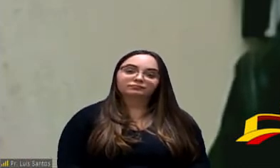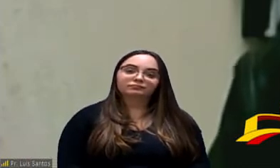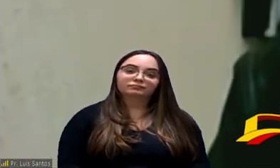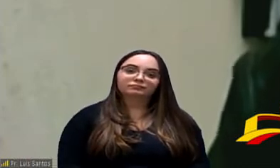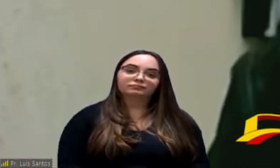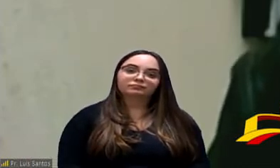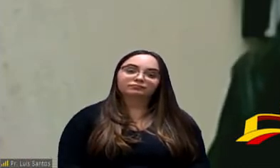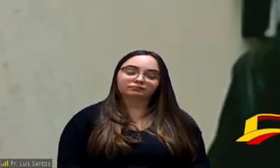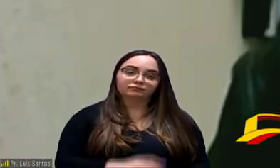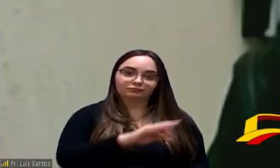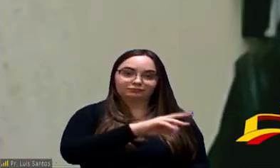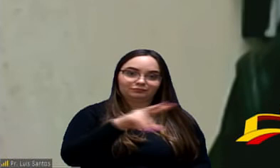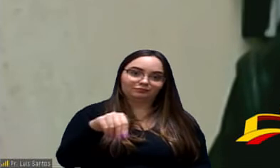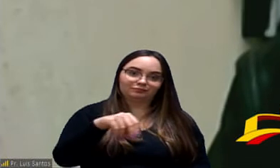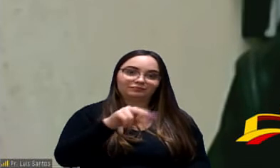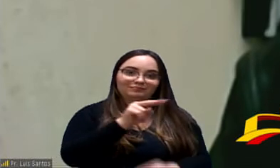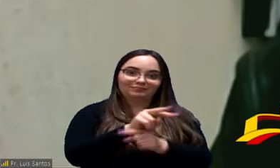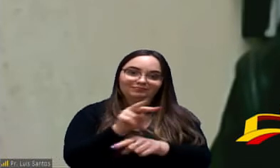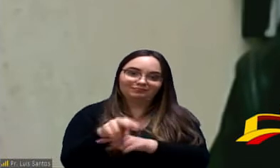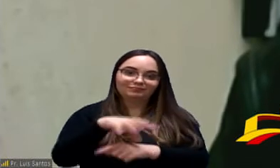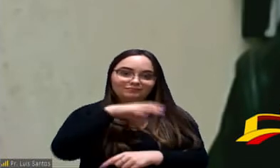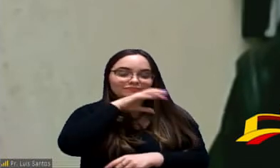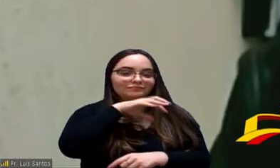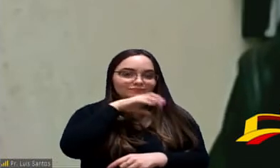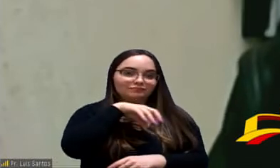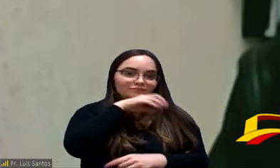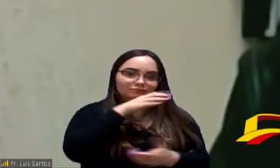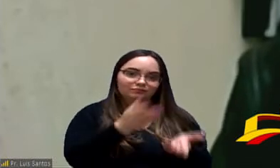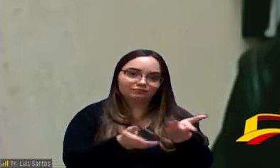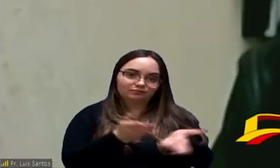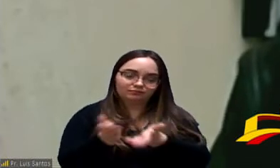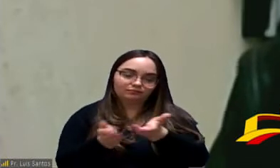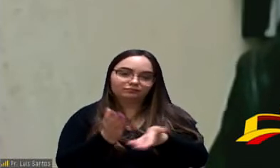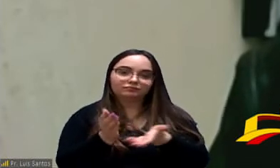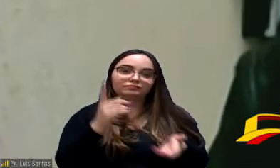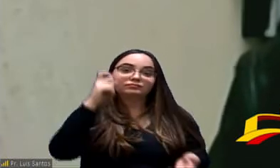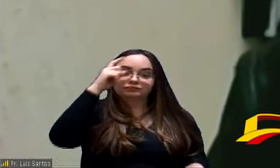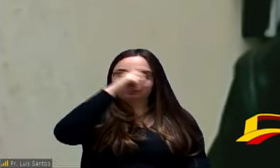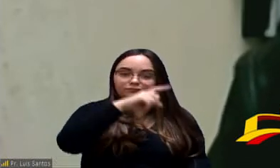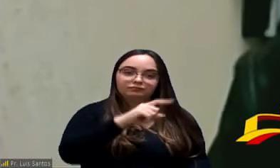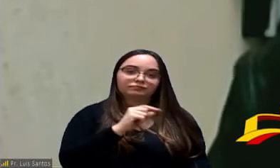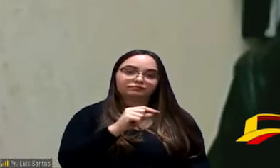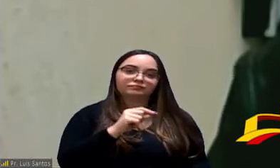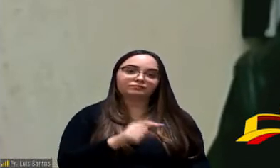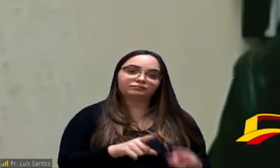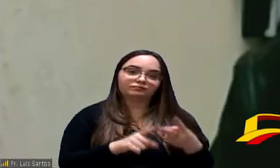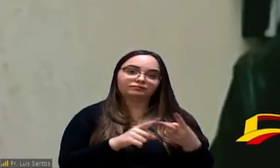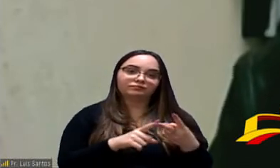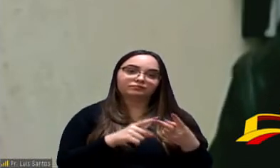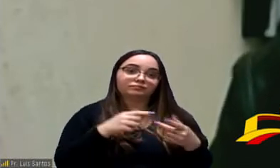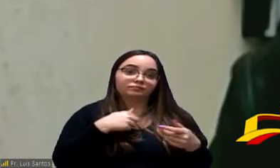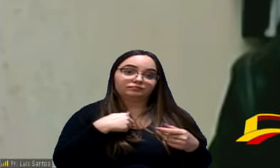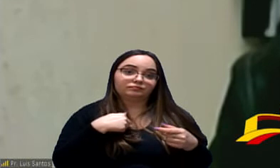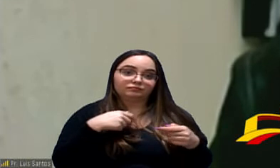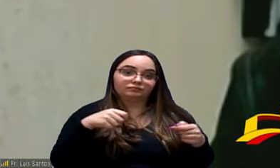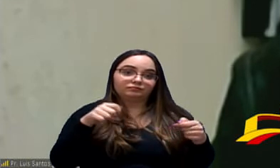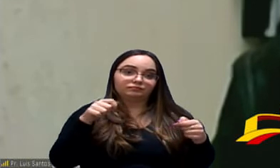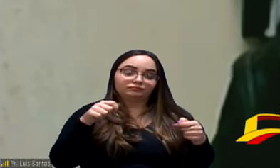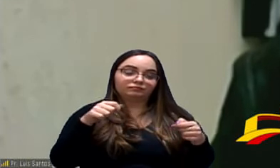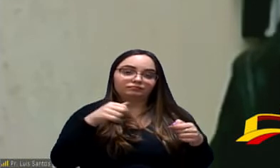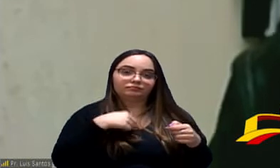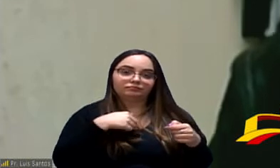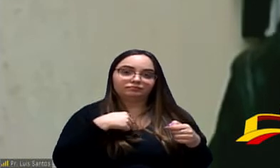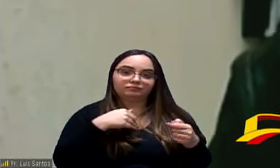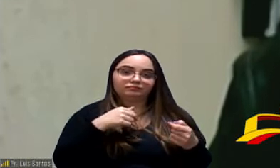esses cuidadores, ativistas, eu sempre digo aqui que não faço média com